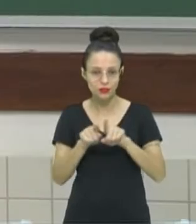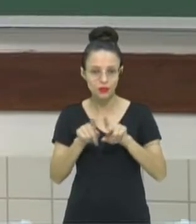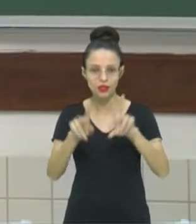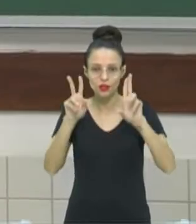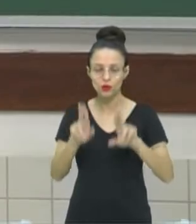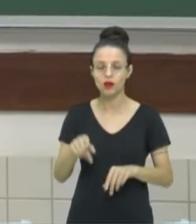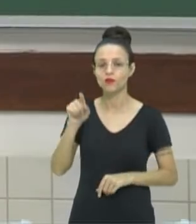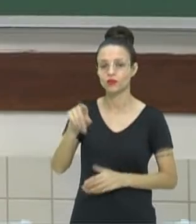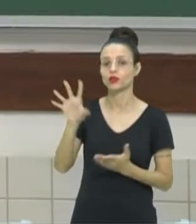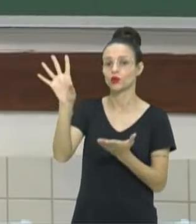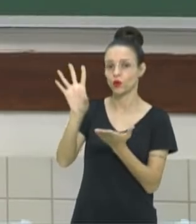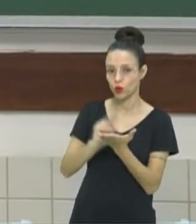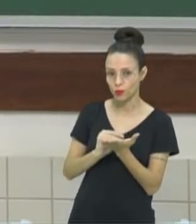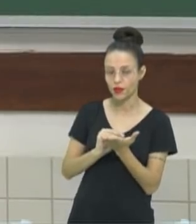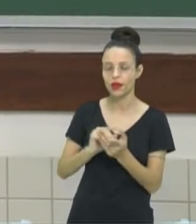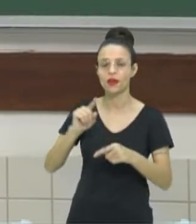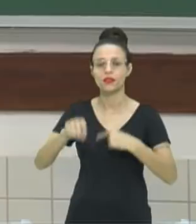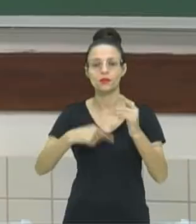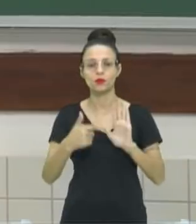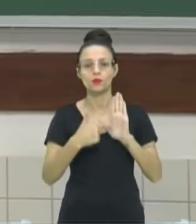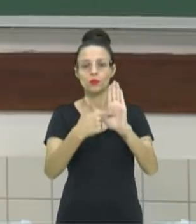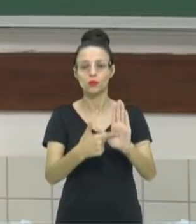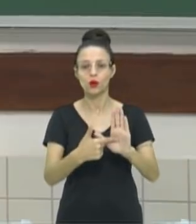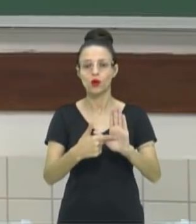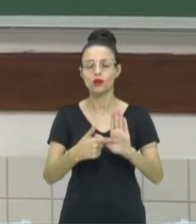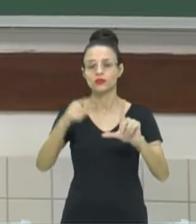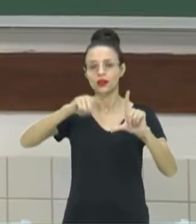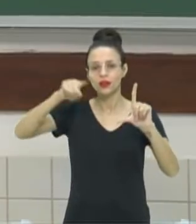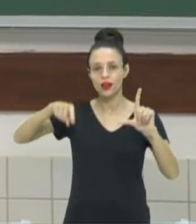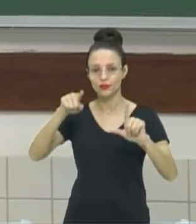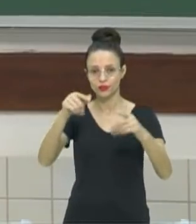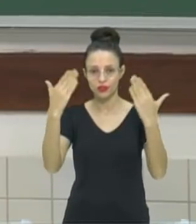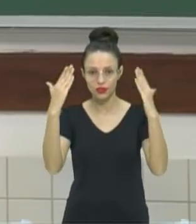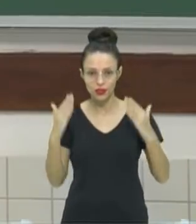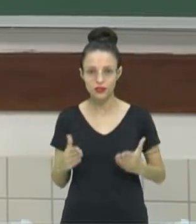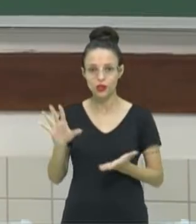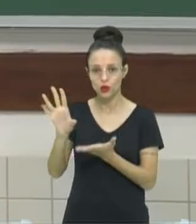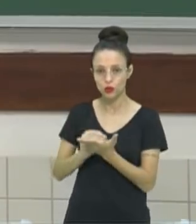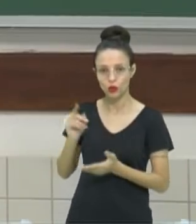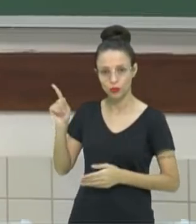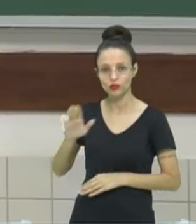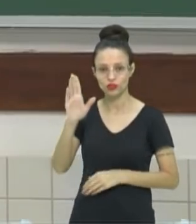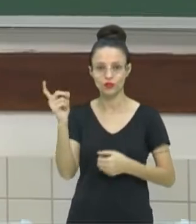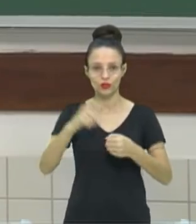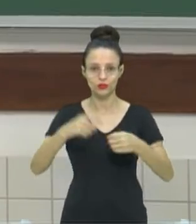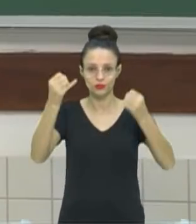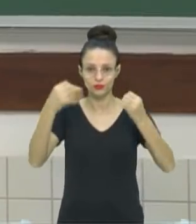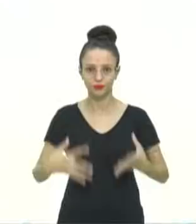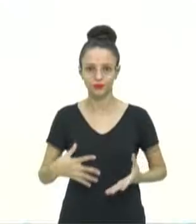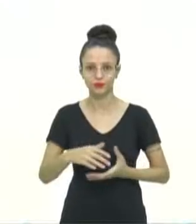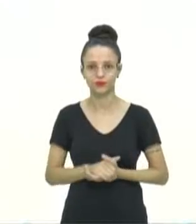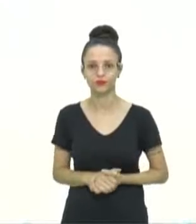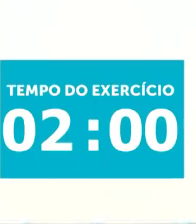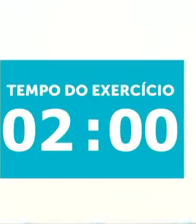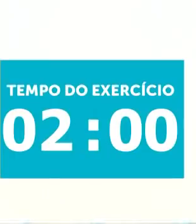anterior. Vão copiar e depois eu deixo o gráfico para que vocês façam a análise. Mas copiem no caderno e eu já volto com a explicação.